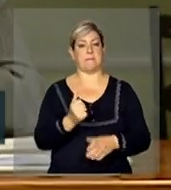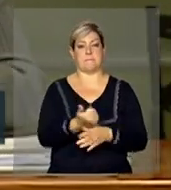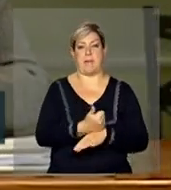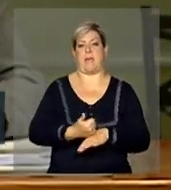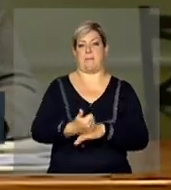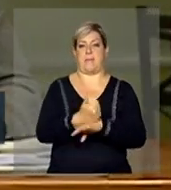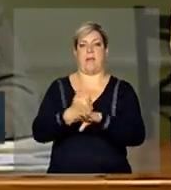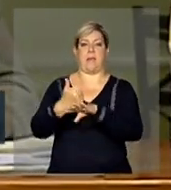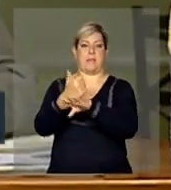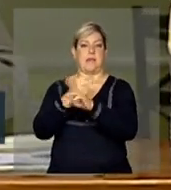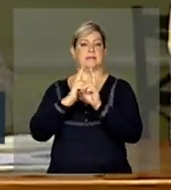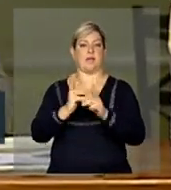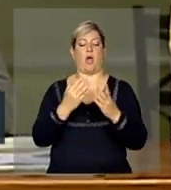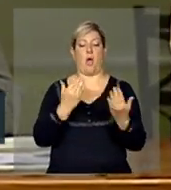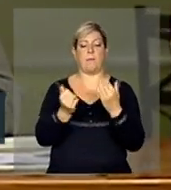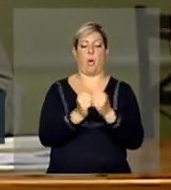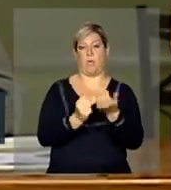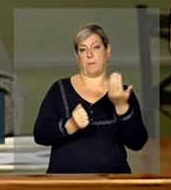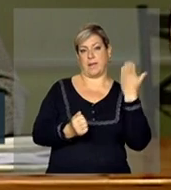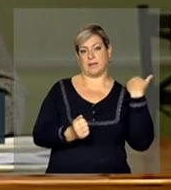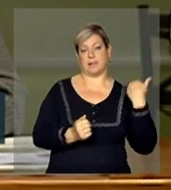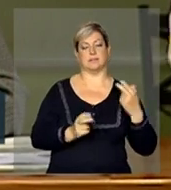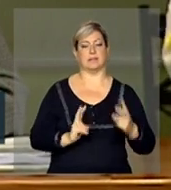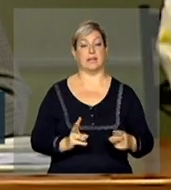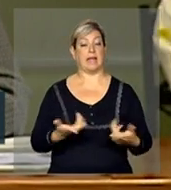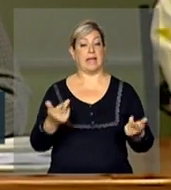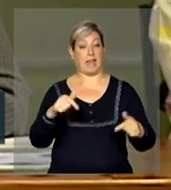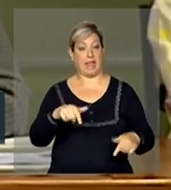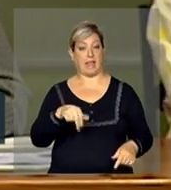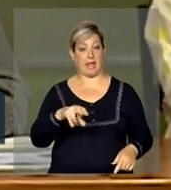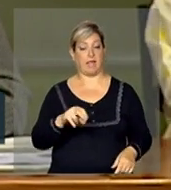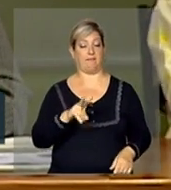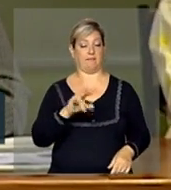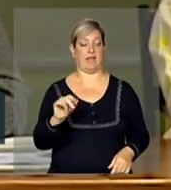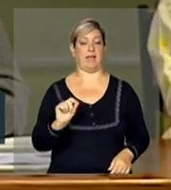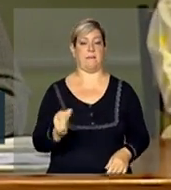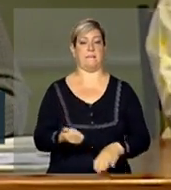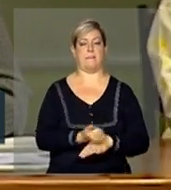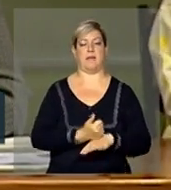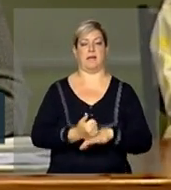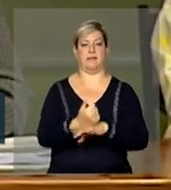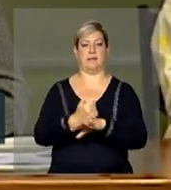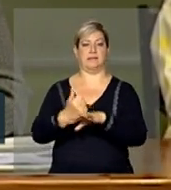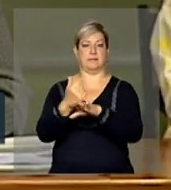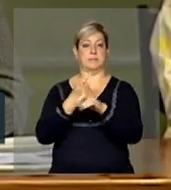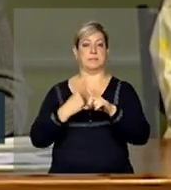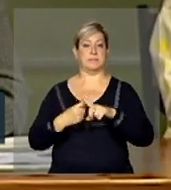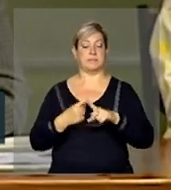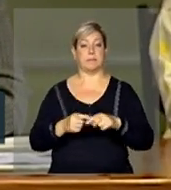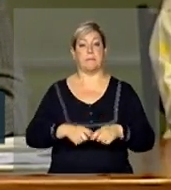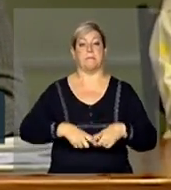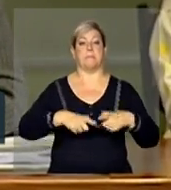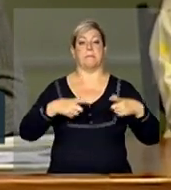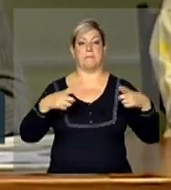todo ano, sem exceção. Esse ano também será pela